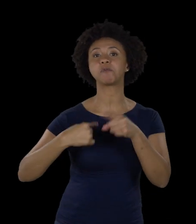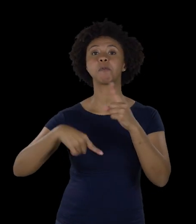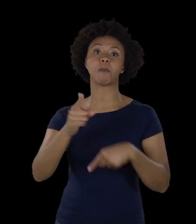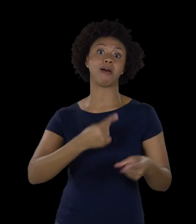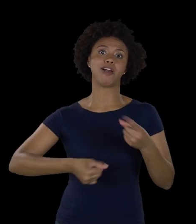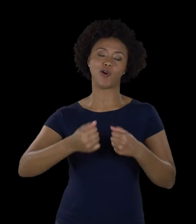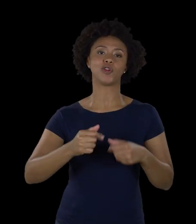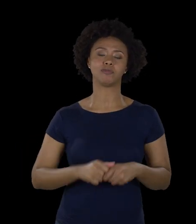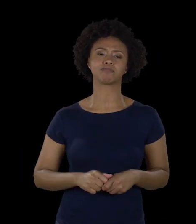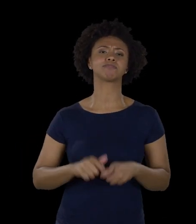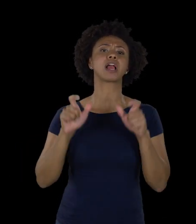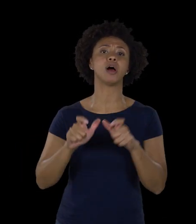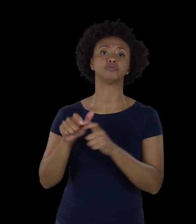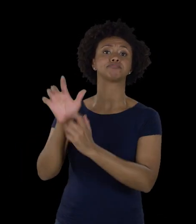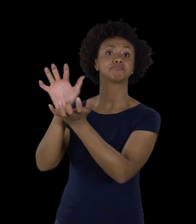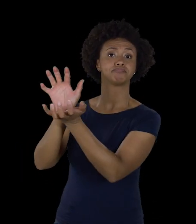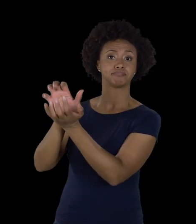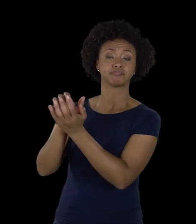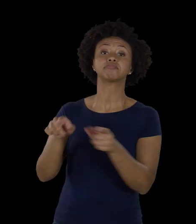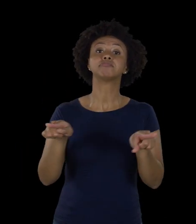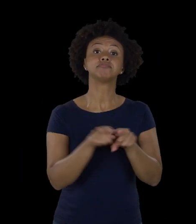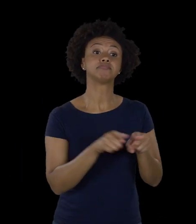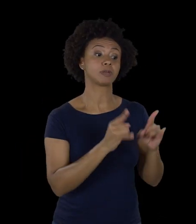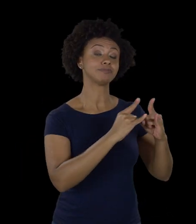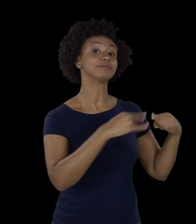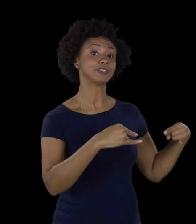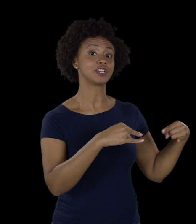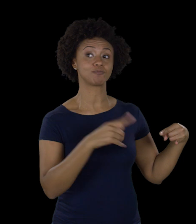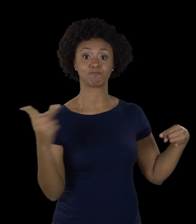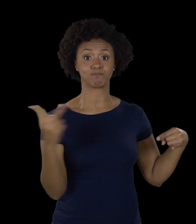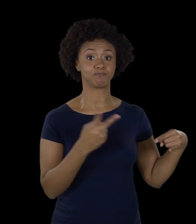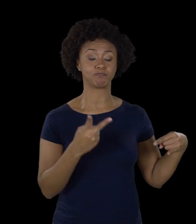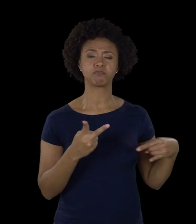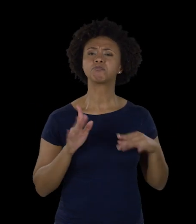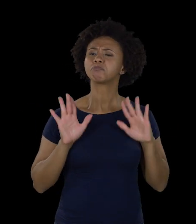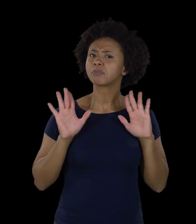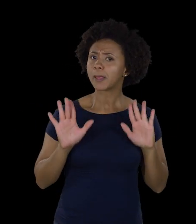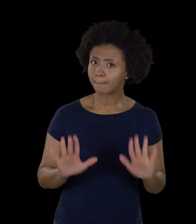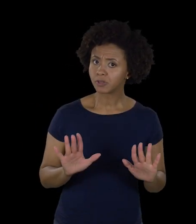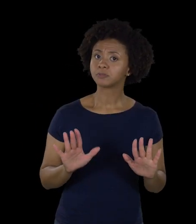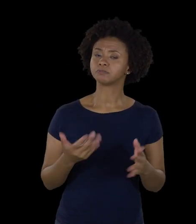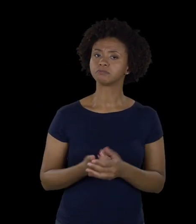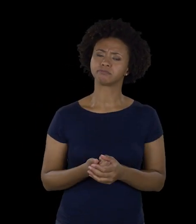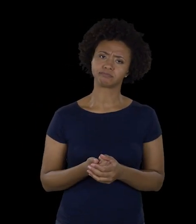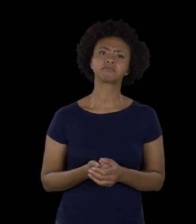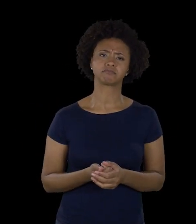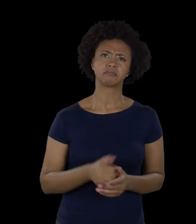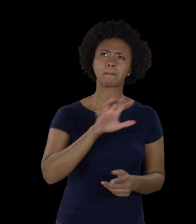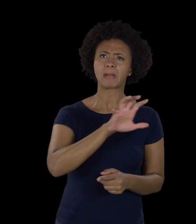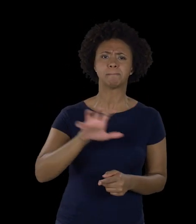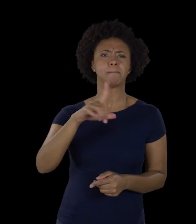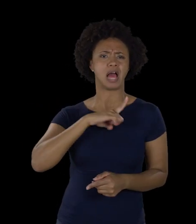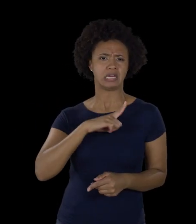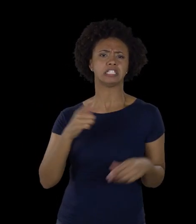questão econômica: Pernambuco e São Vicente. Ainda assim, mesmo com o fracasso de